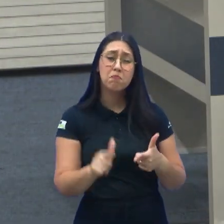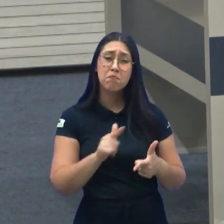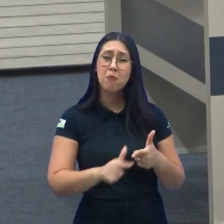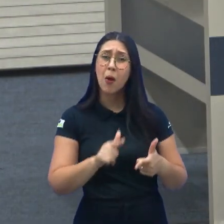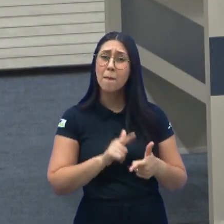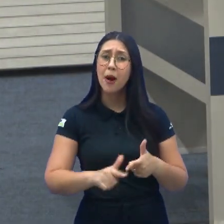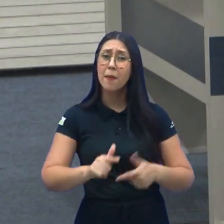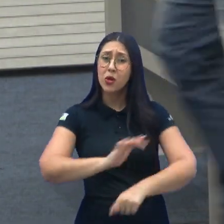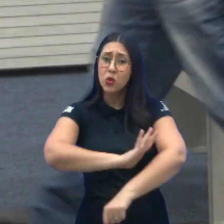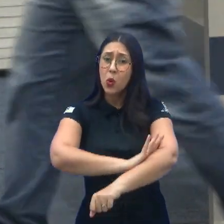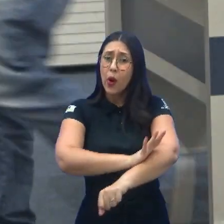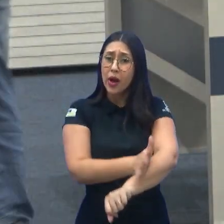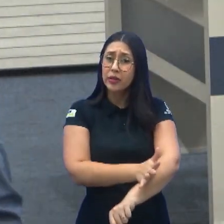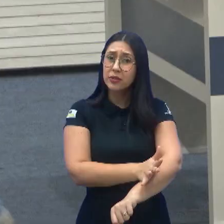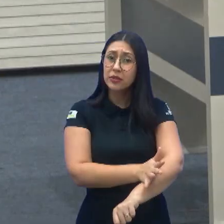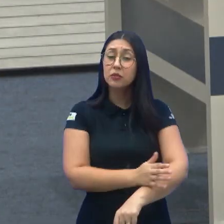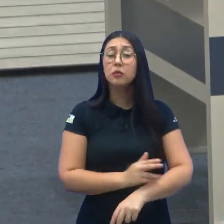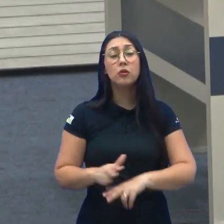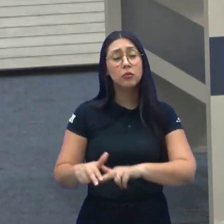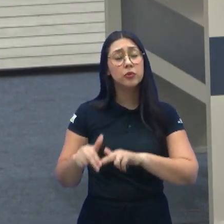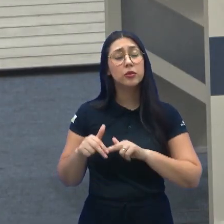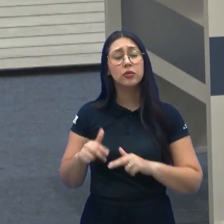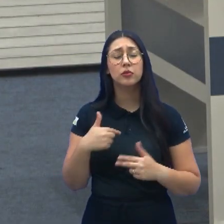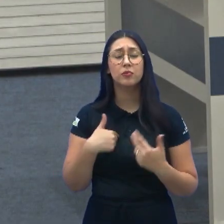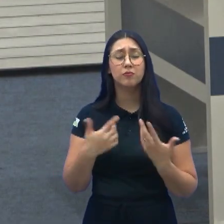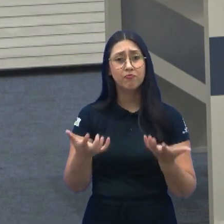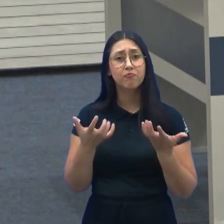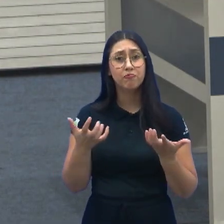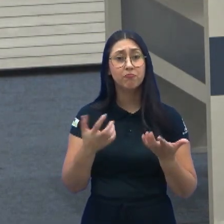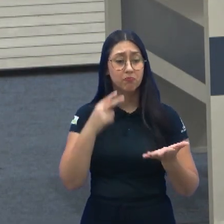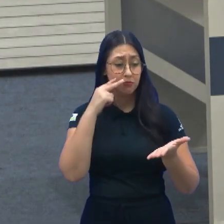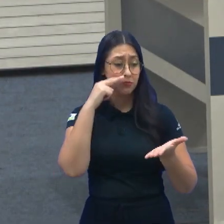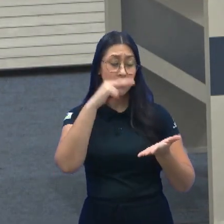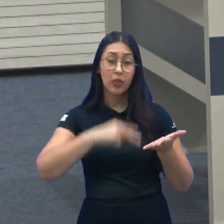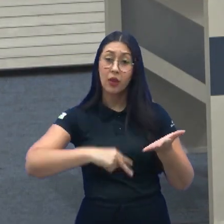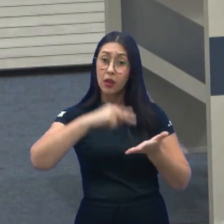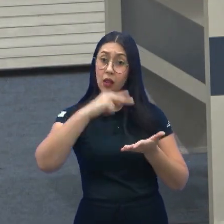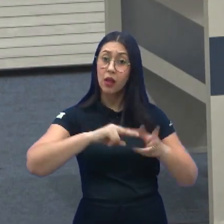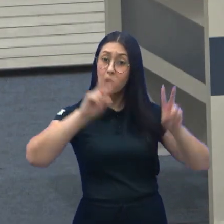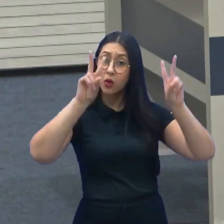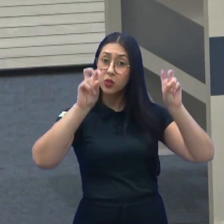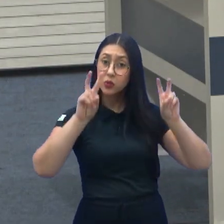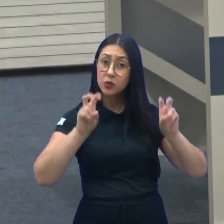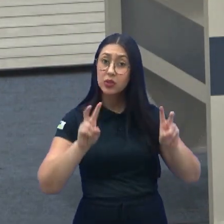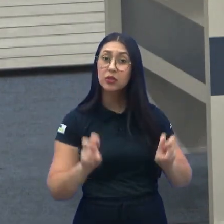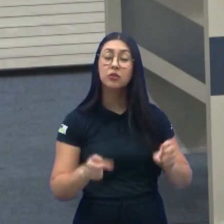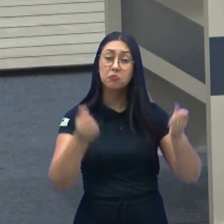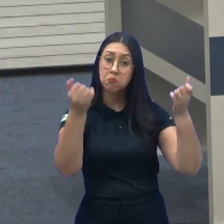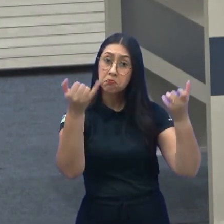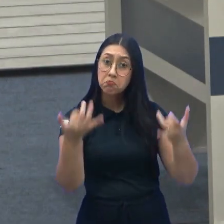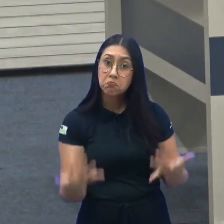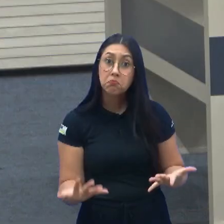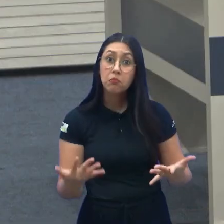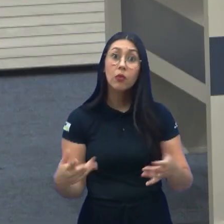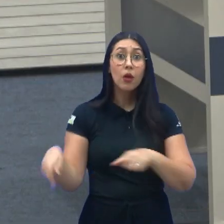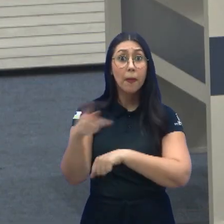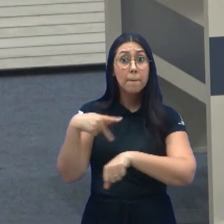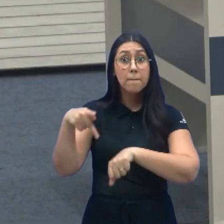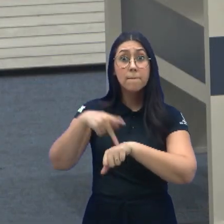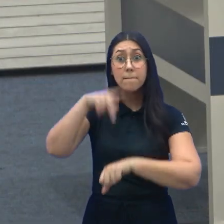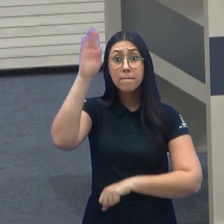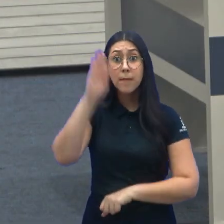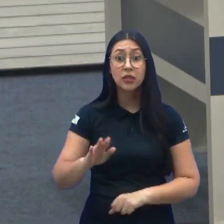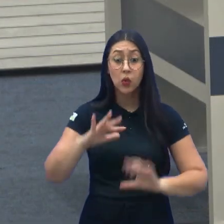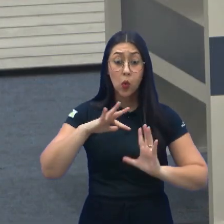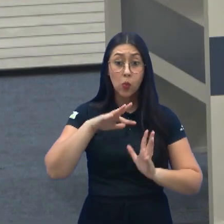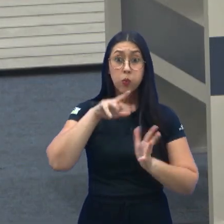país, né? Por isso eu quero ler aqui as pautas que elas colocaram para esse país inteiro e para o